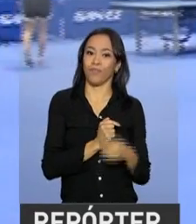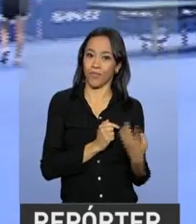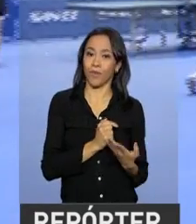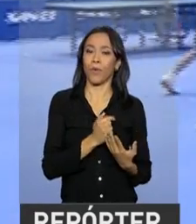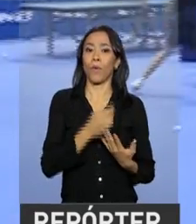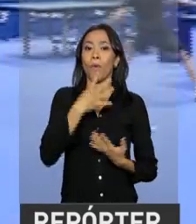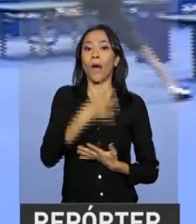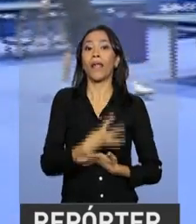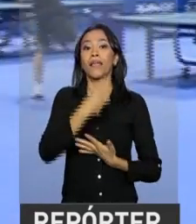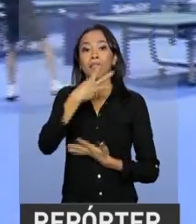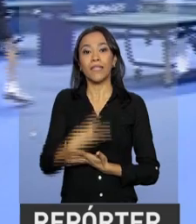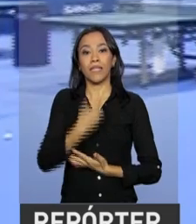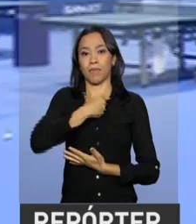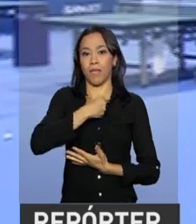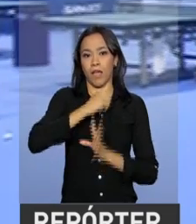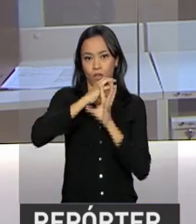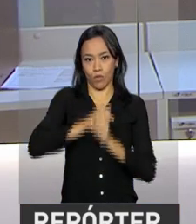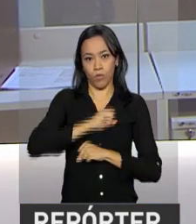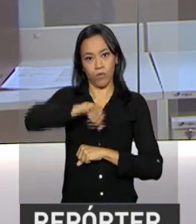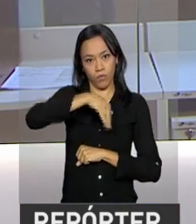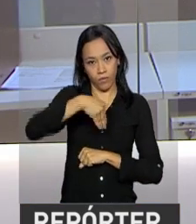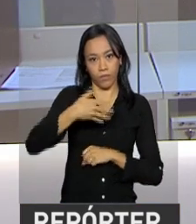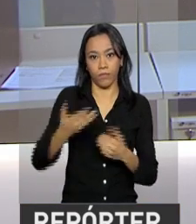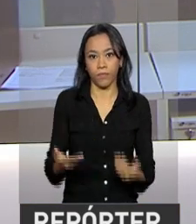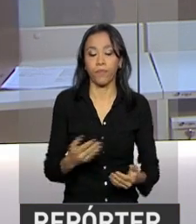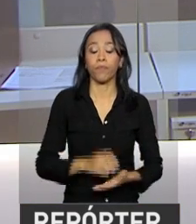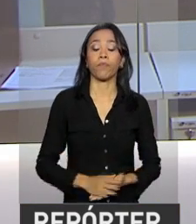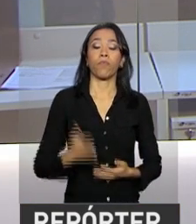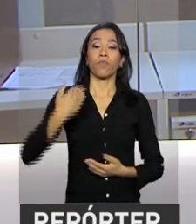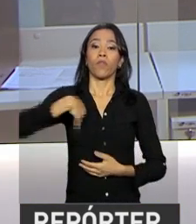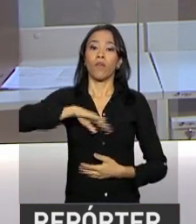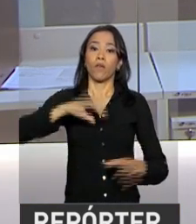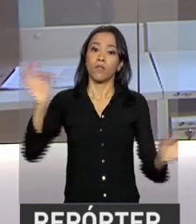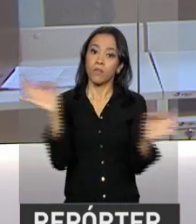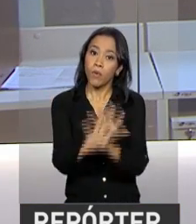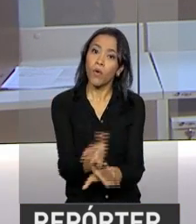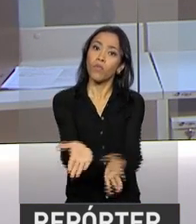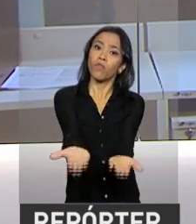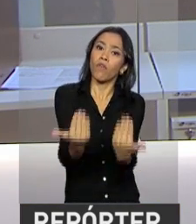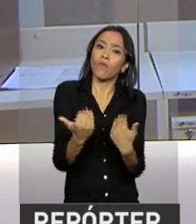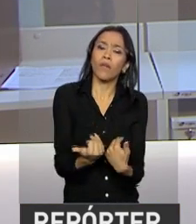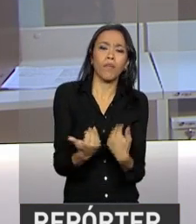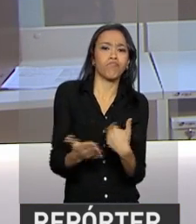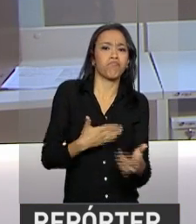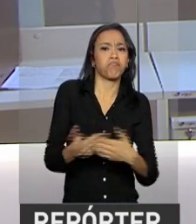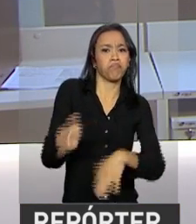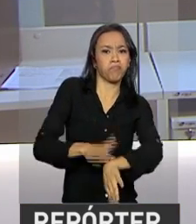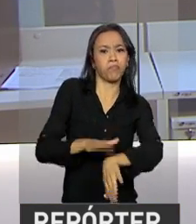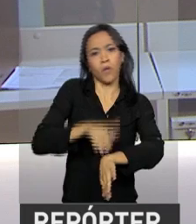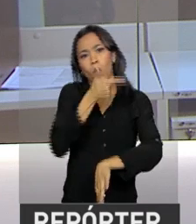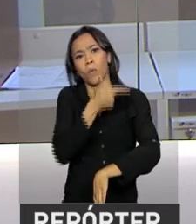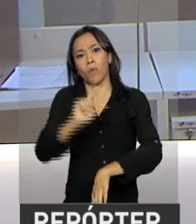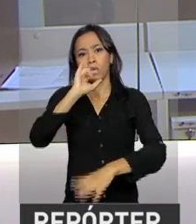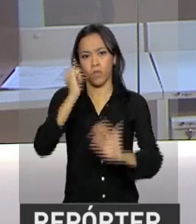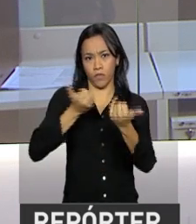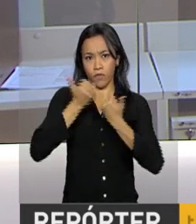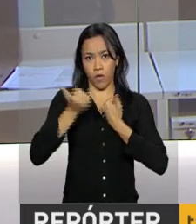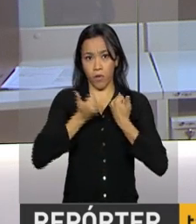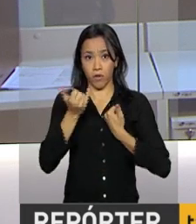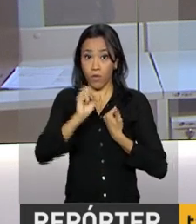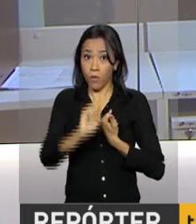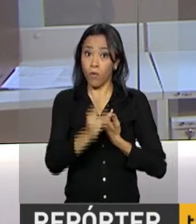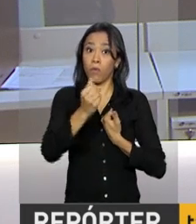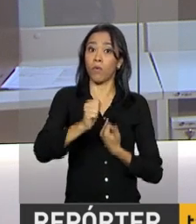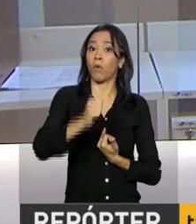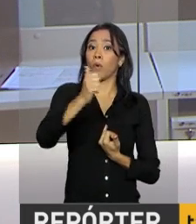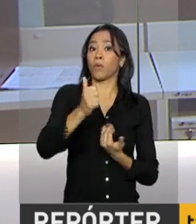43 medalhas no total nós ficamos por aqui podemos voltar a qualquer momento com outras informações ou às 11